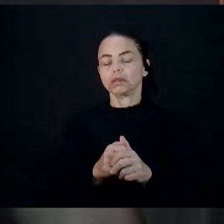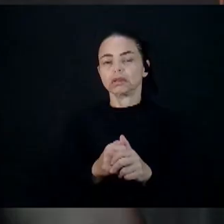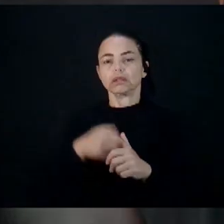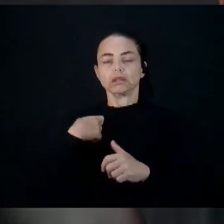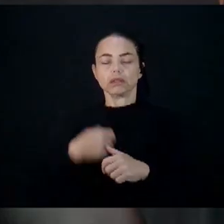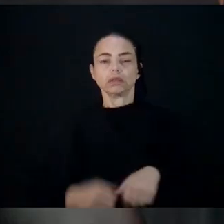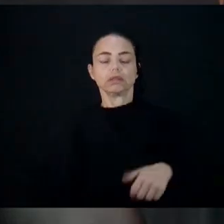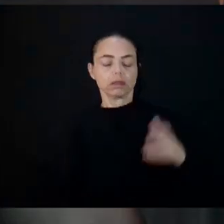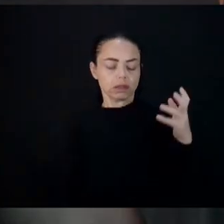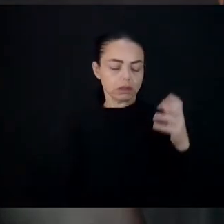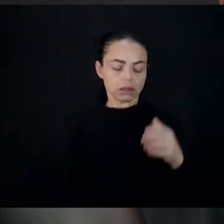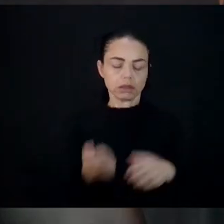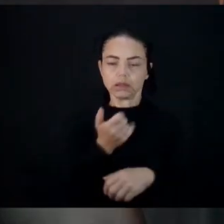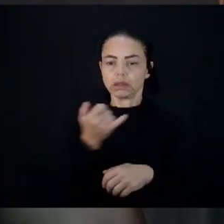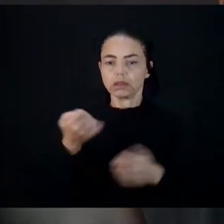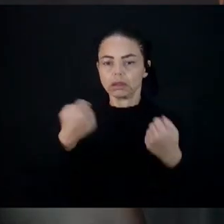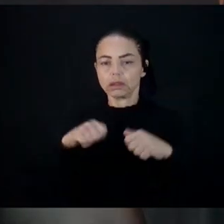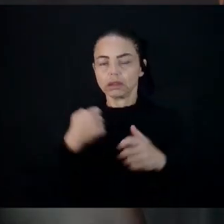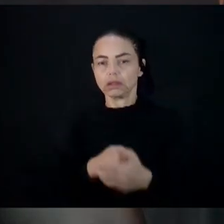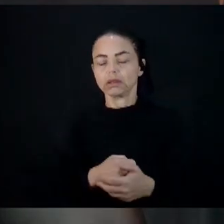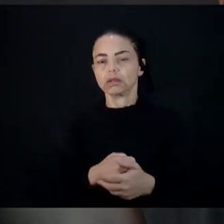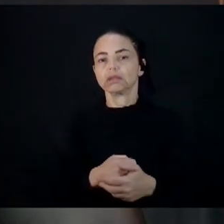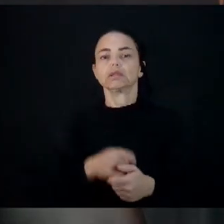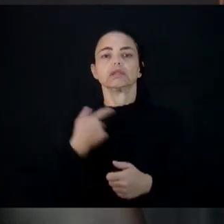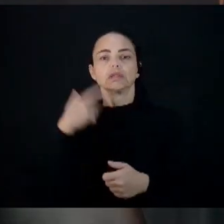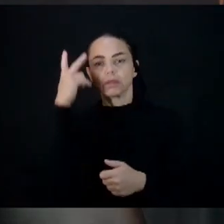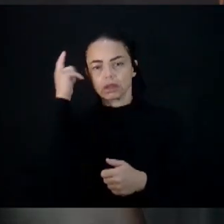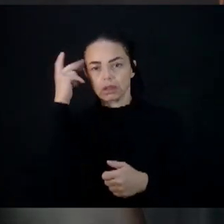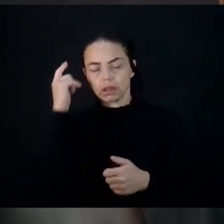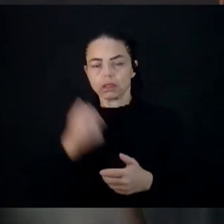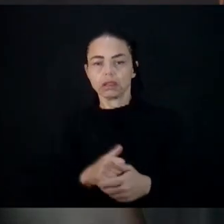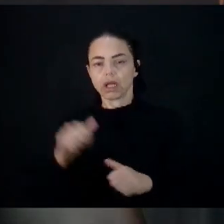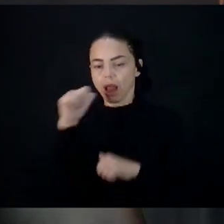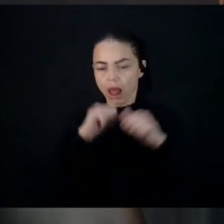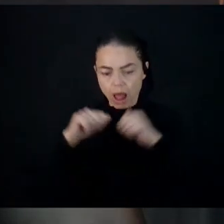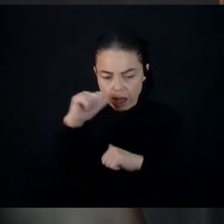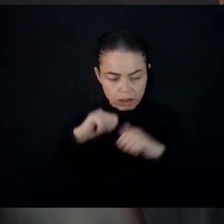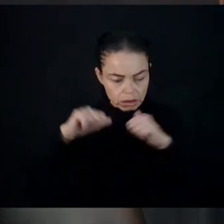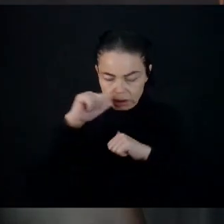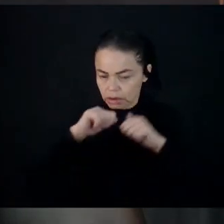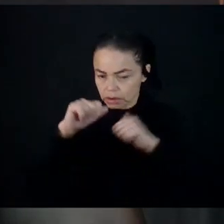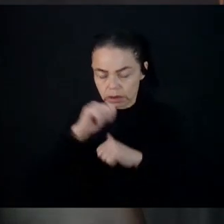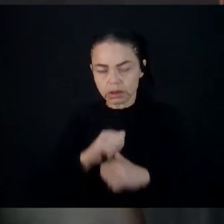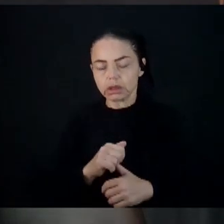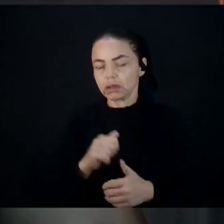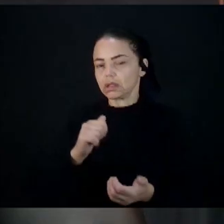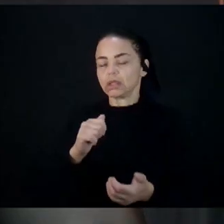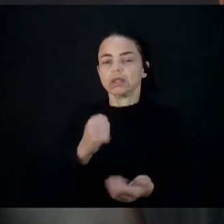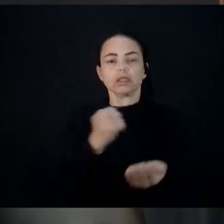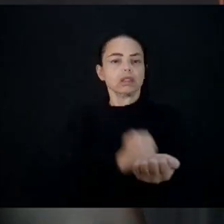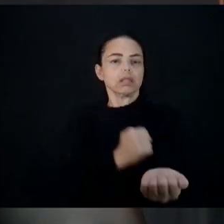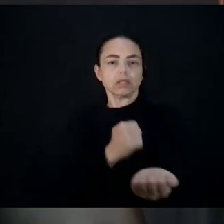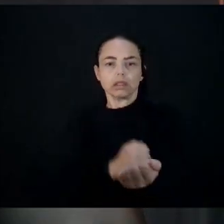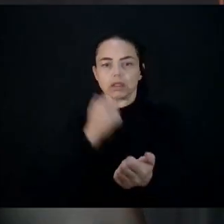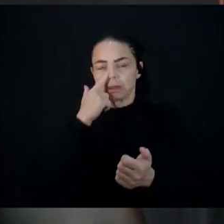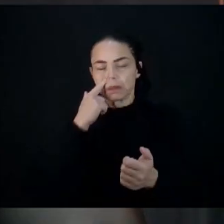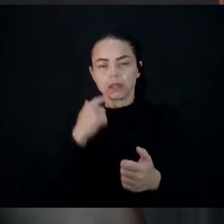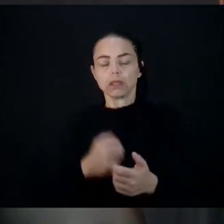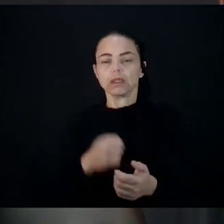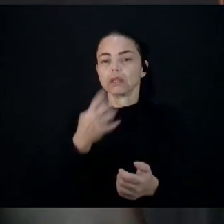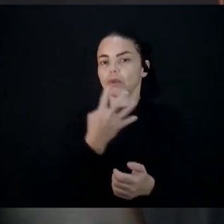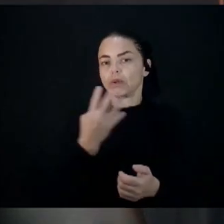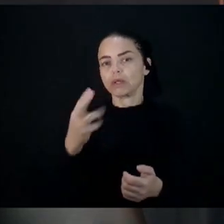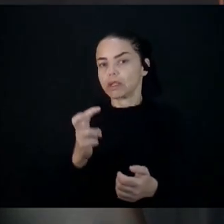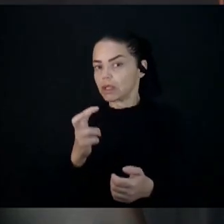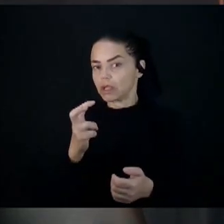vez maior para poder atingir aquele mesmo efeito. Então é muito comum pessoas que bebem muito, né, que têm dependência, às vezes bebem 4, 5, 6